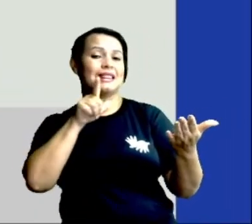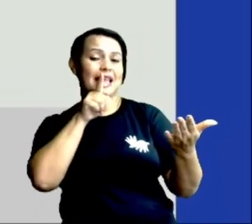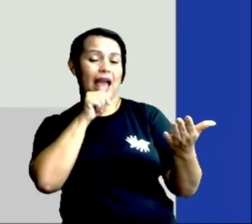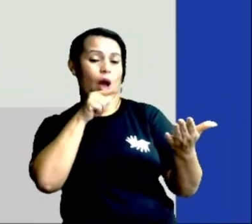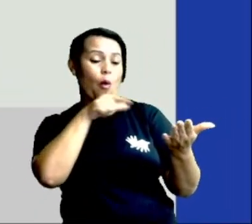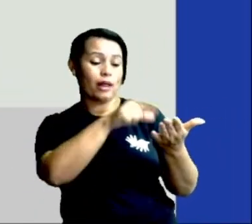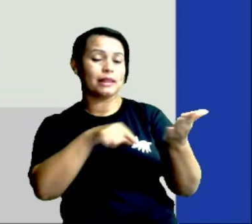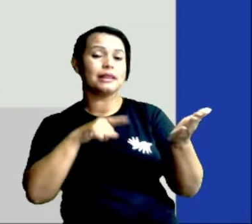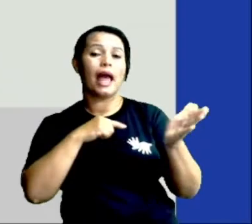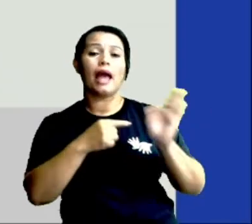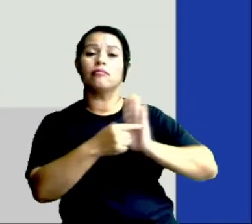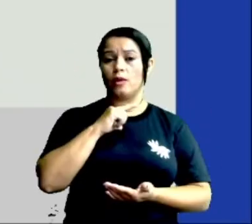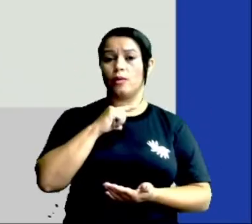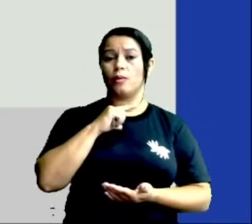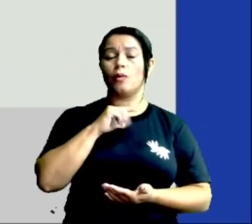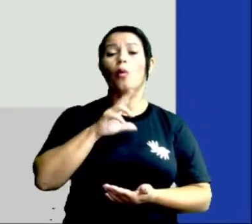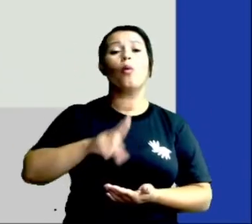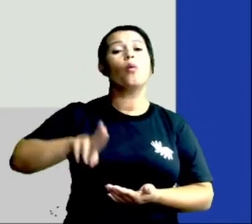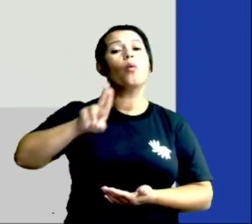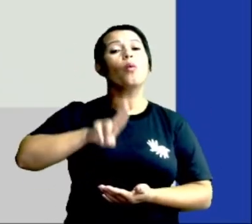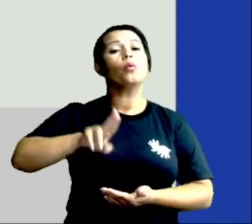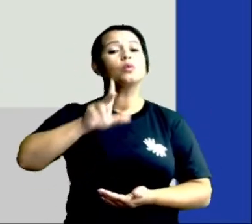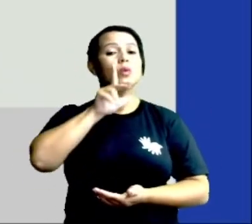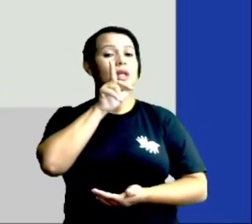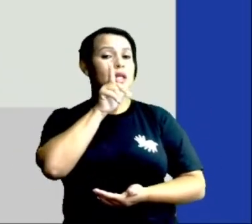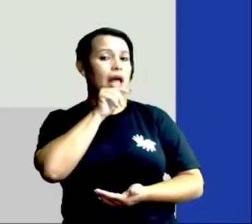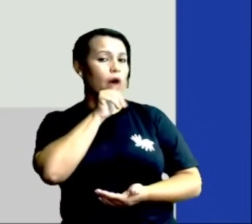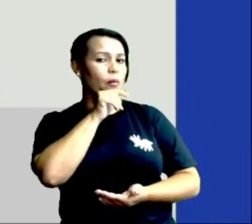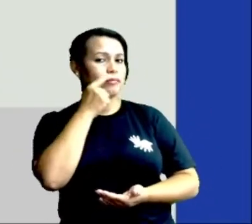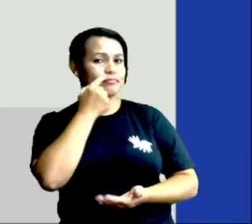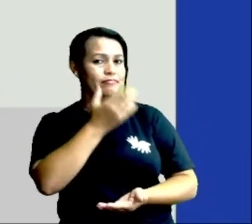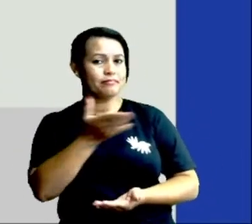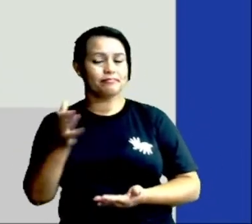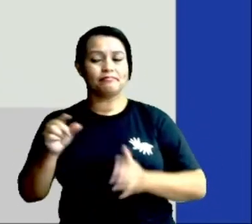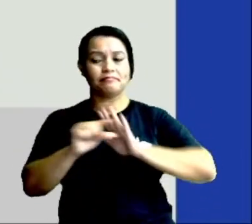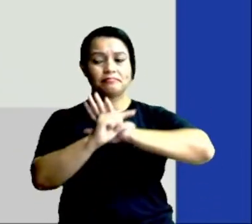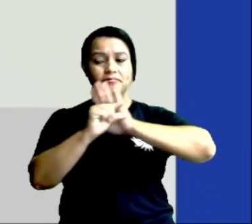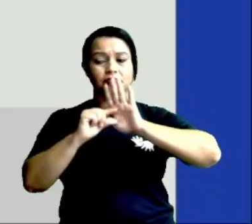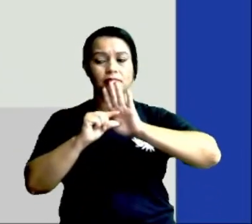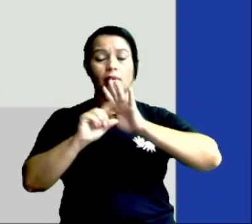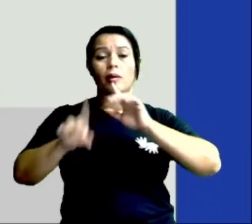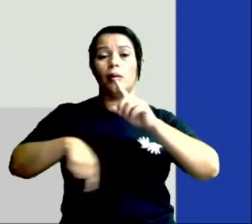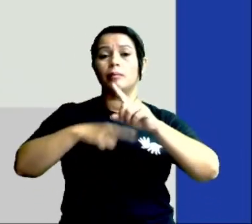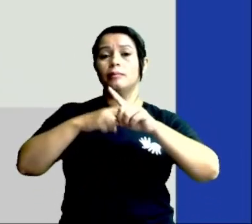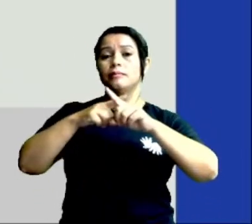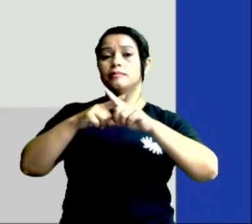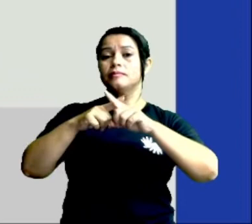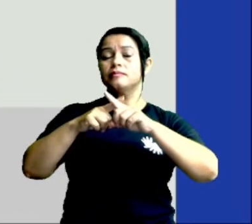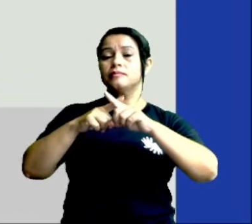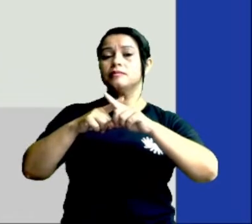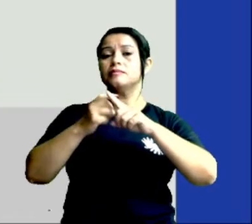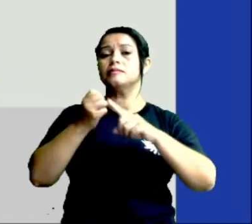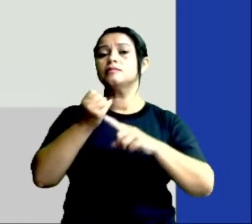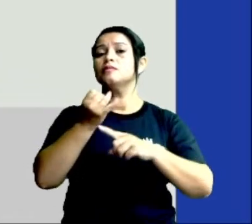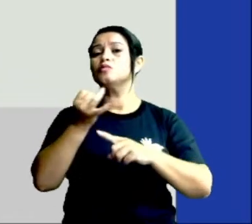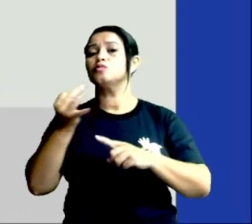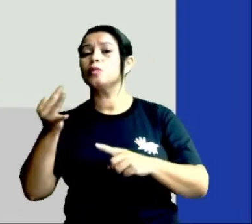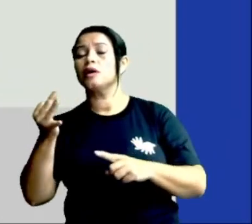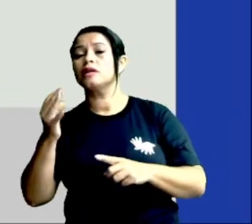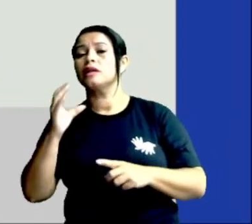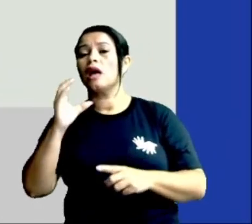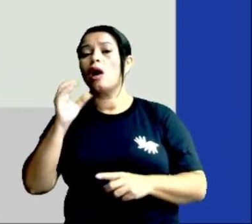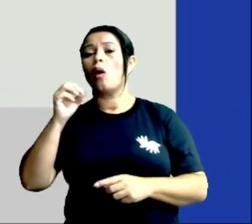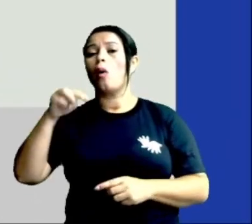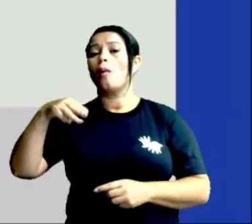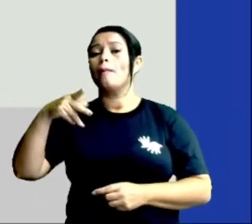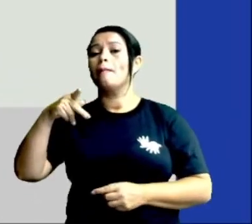o consumo de água, tá vendo? Multiplicado pelo valor que a Compesa cobra,